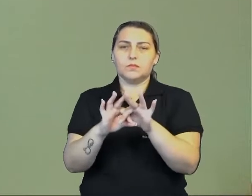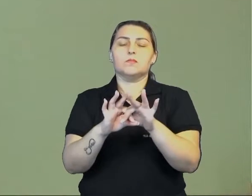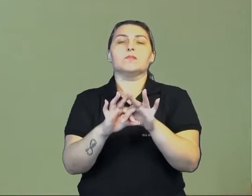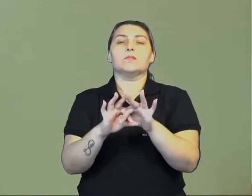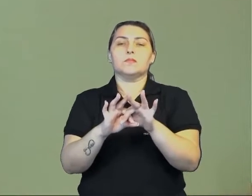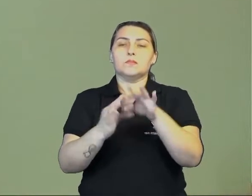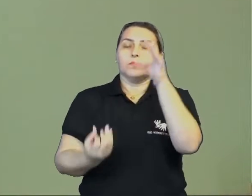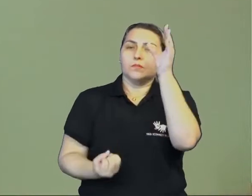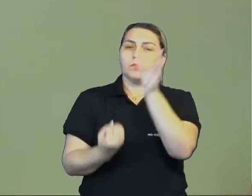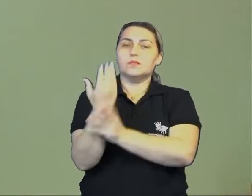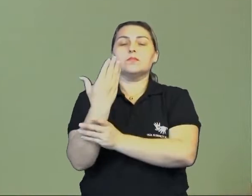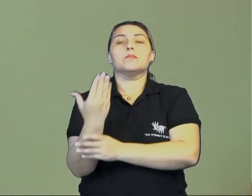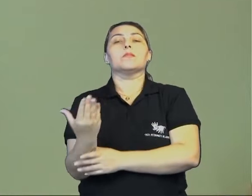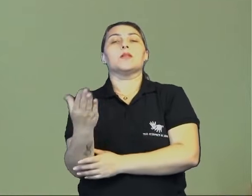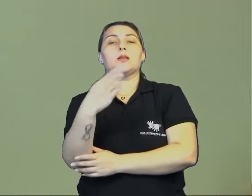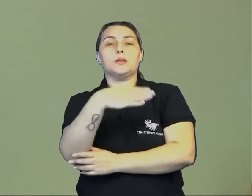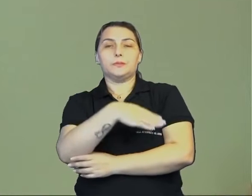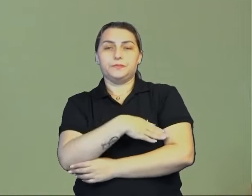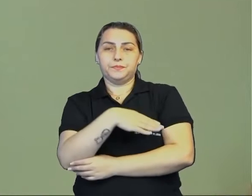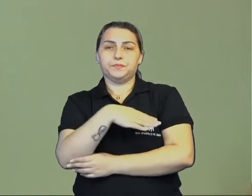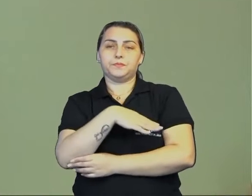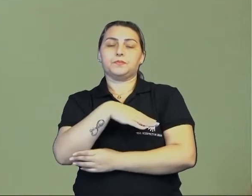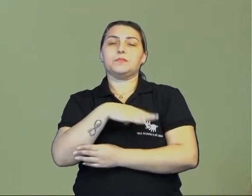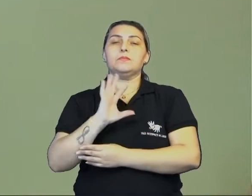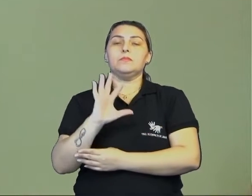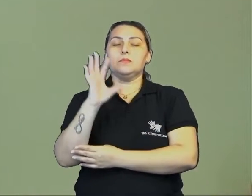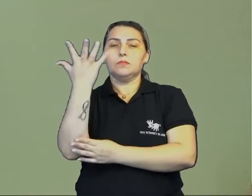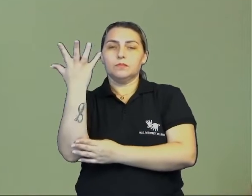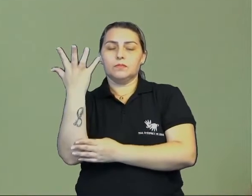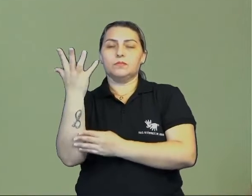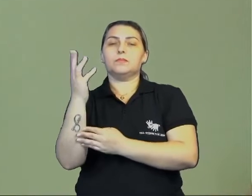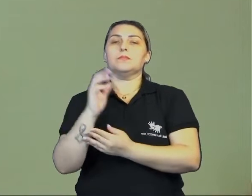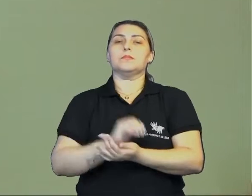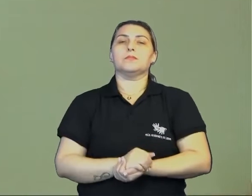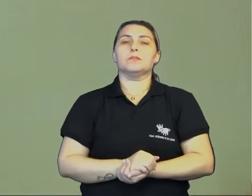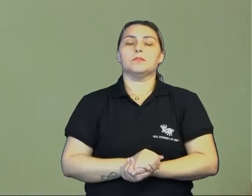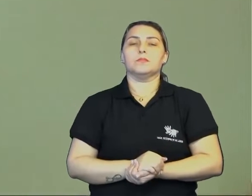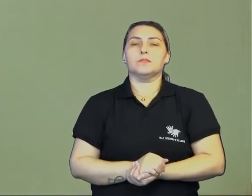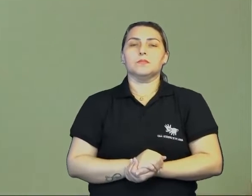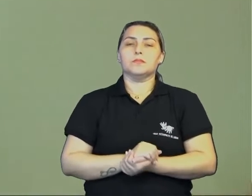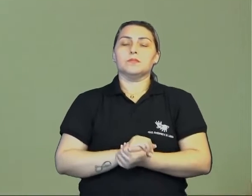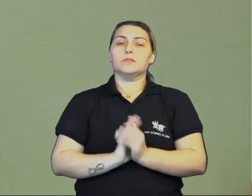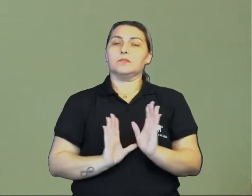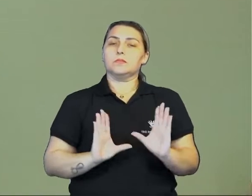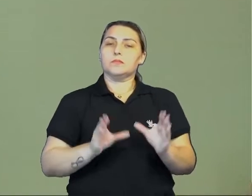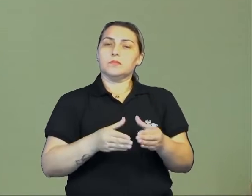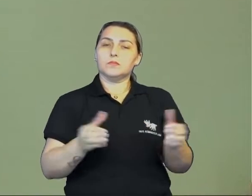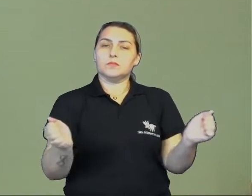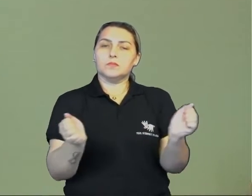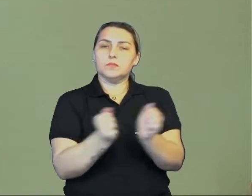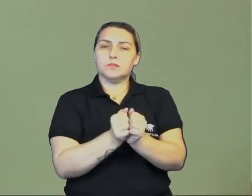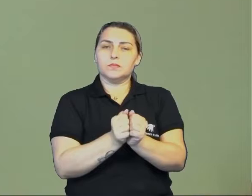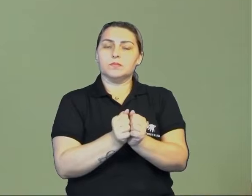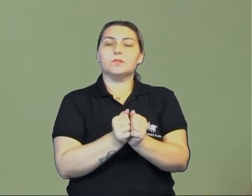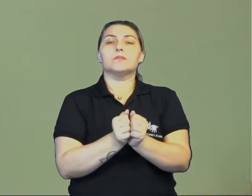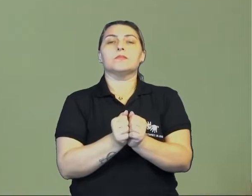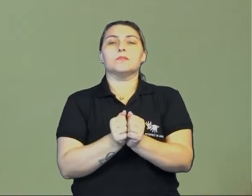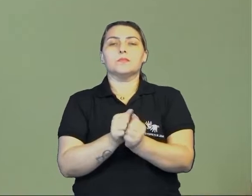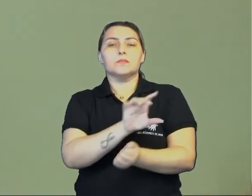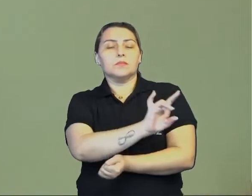o surgimento da poli, ela ocasionou de forma de que as comunidades se juntaram